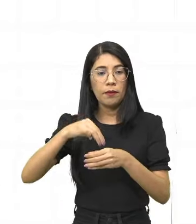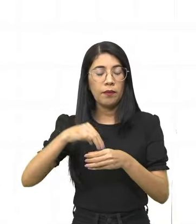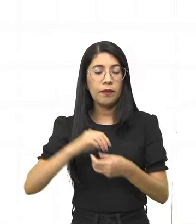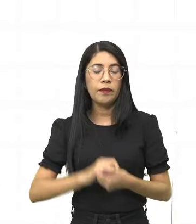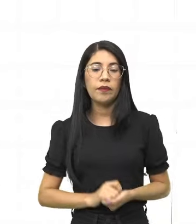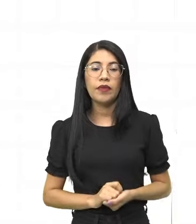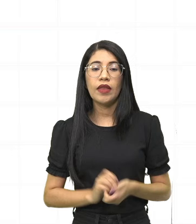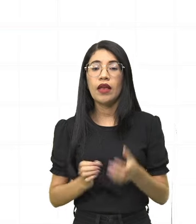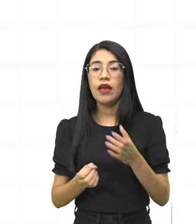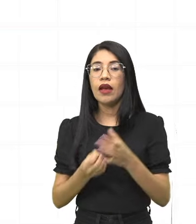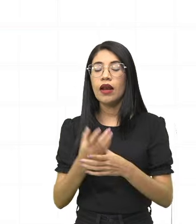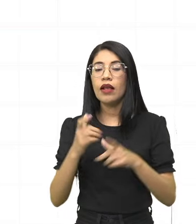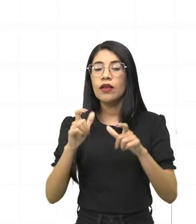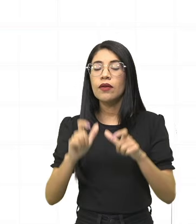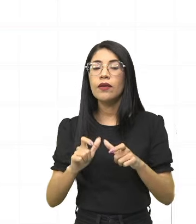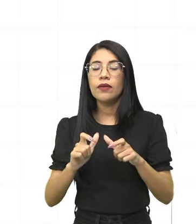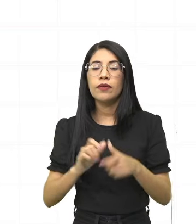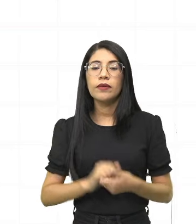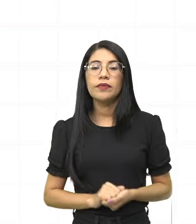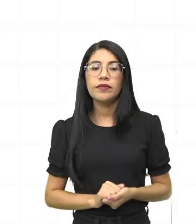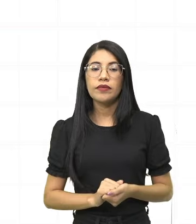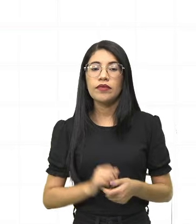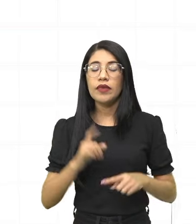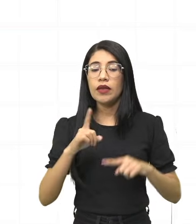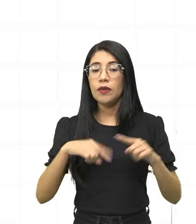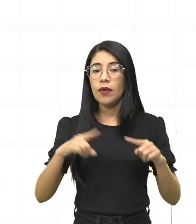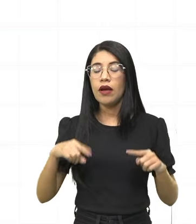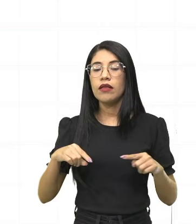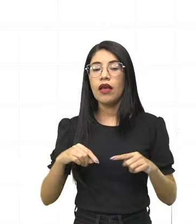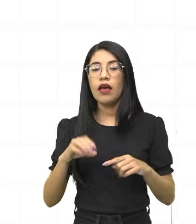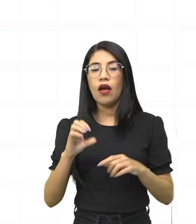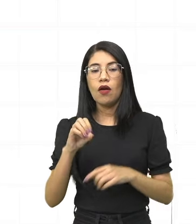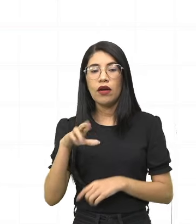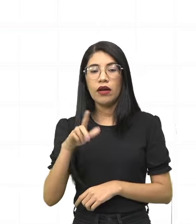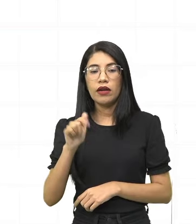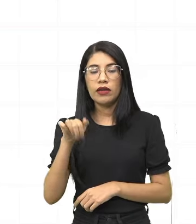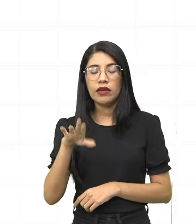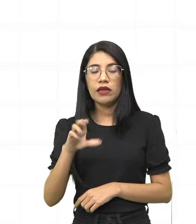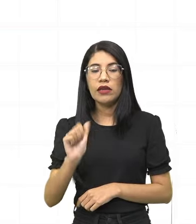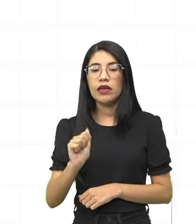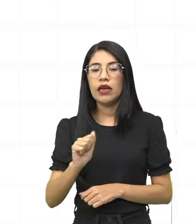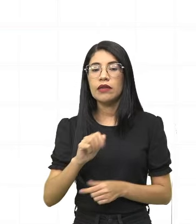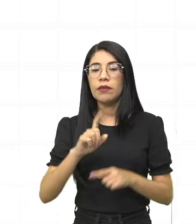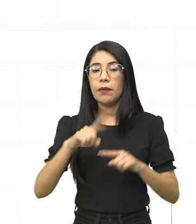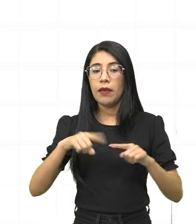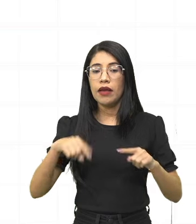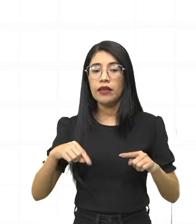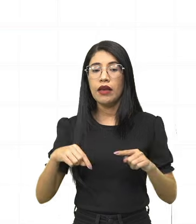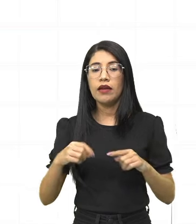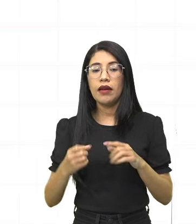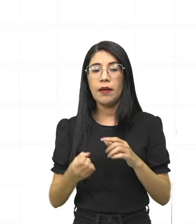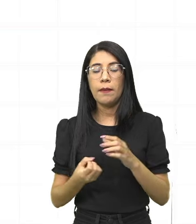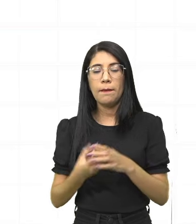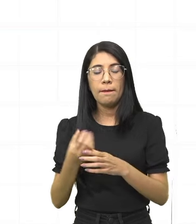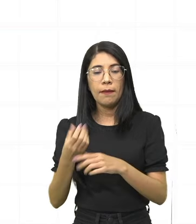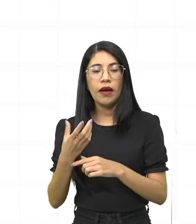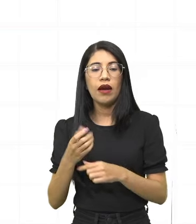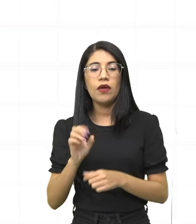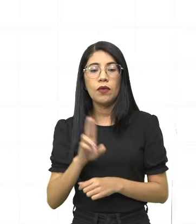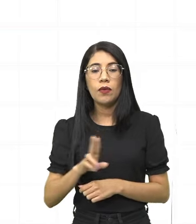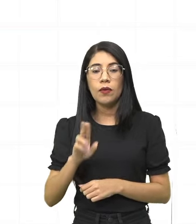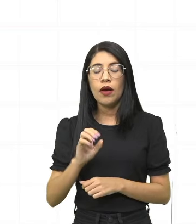temos que ela tem origem na matéria orgânica. Entre as matérias-primas que vão ser mais